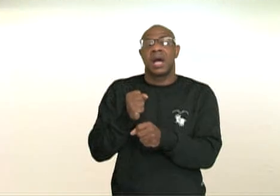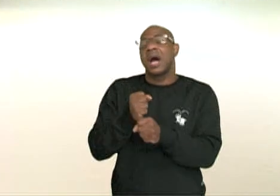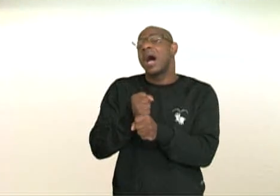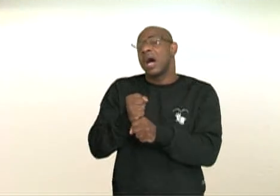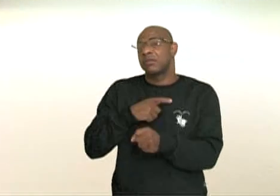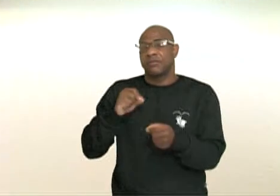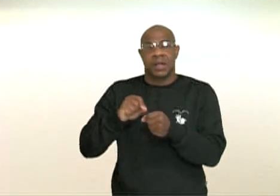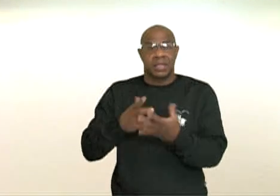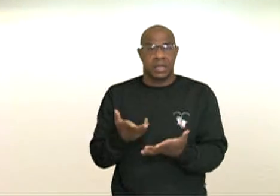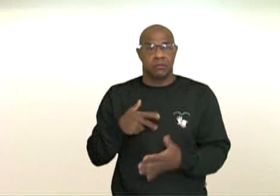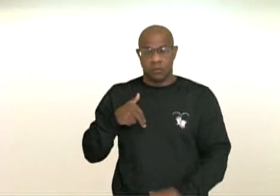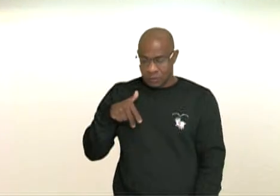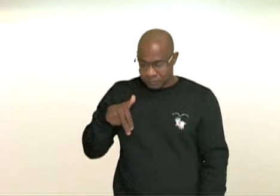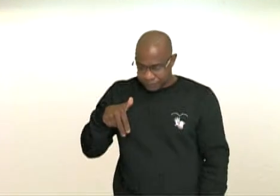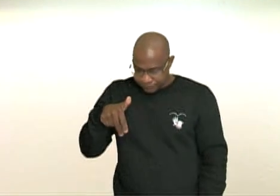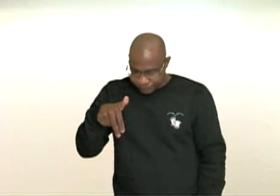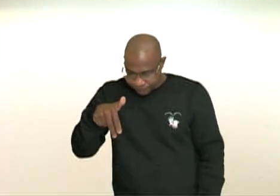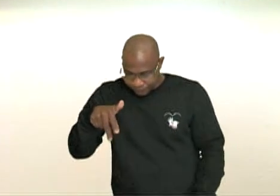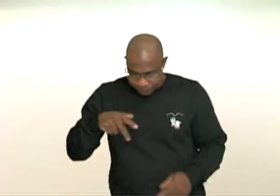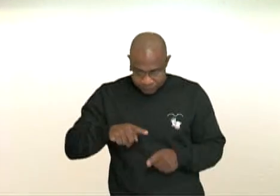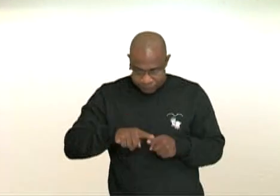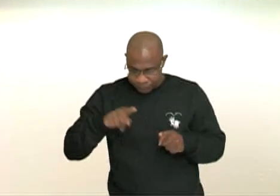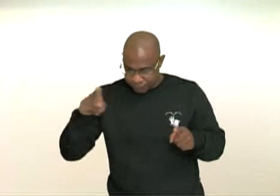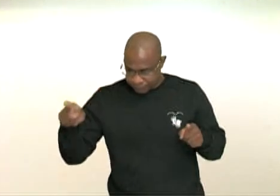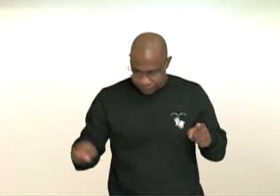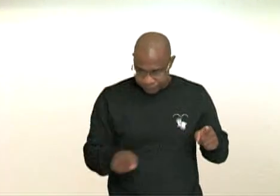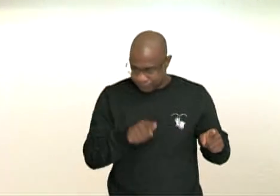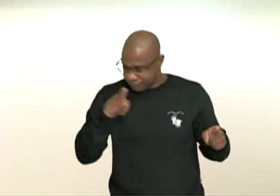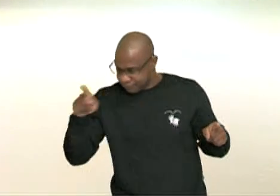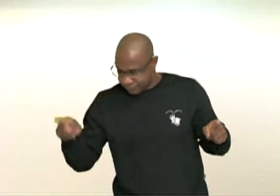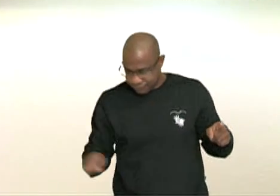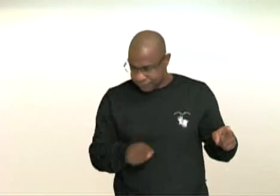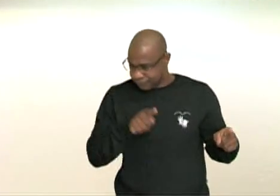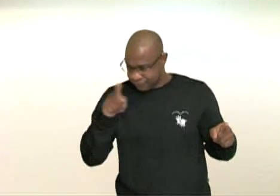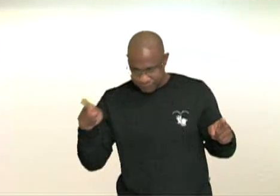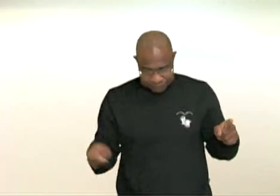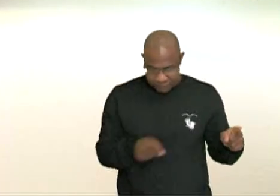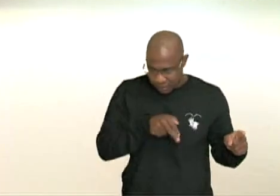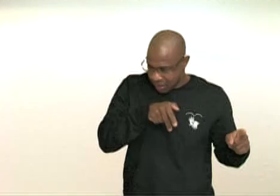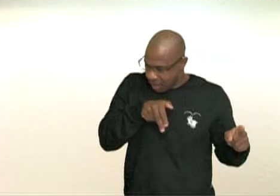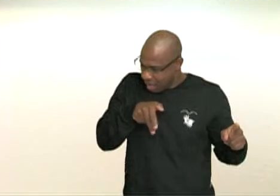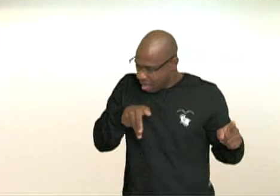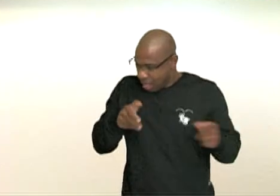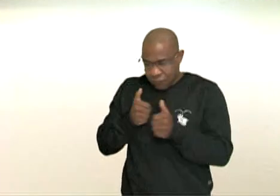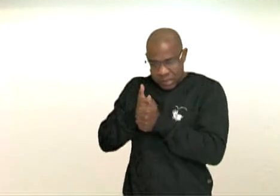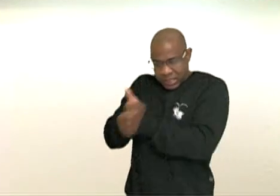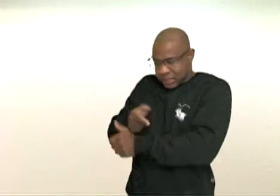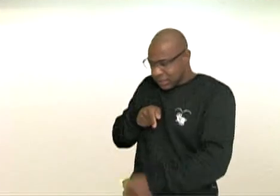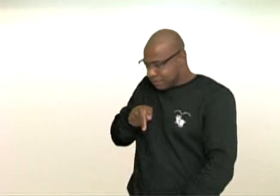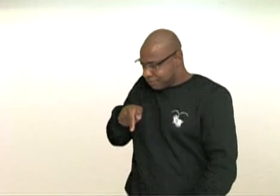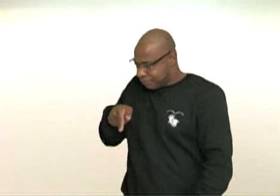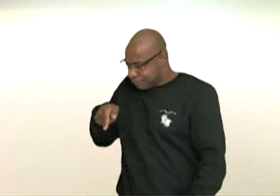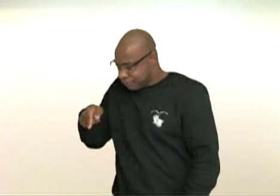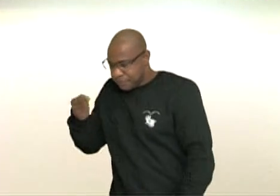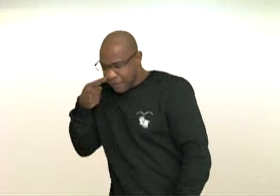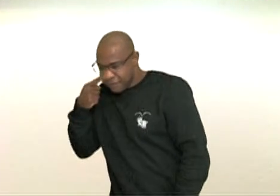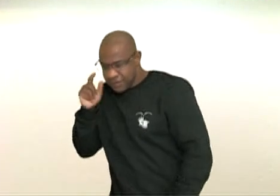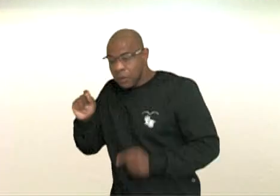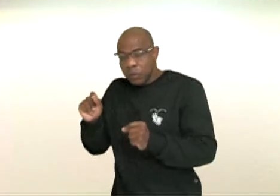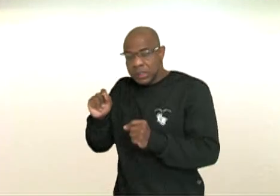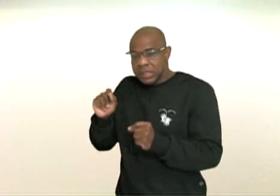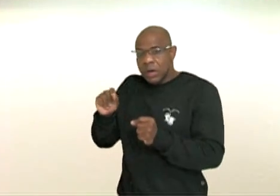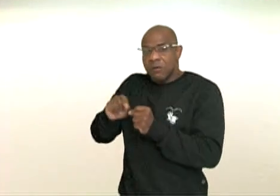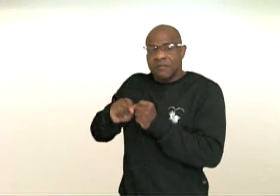Dessa especialização do trabalho. Com a Revolução Industrial e esse aumento de tecnologia e tal, o trabalho foi